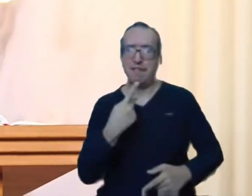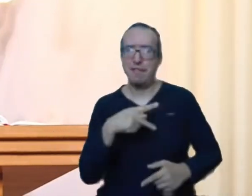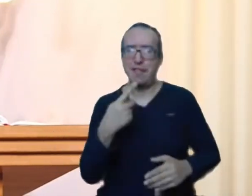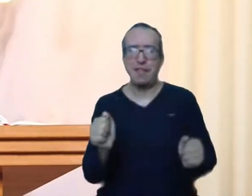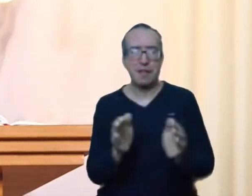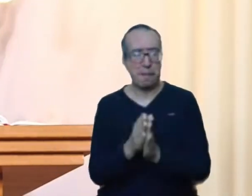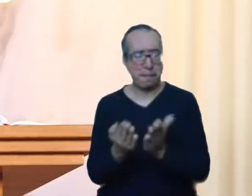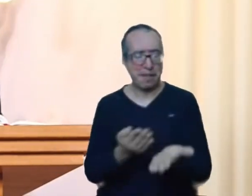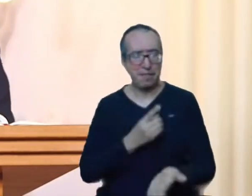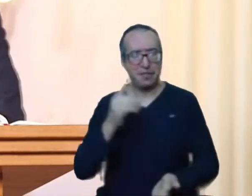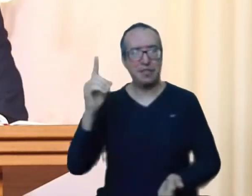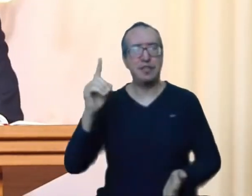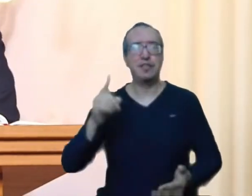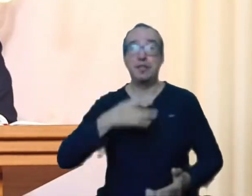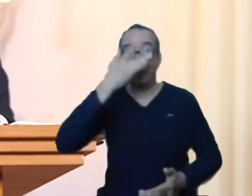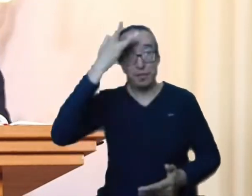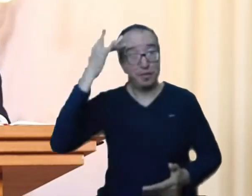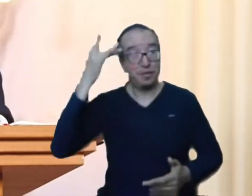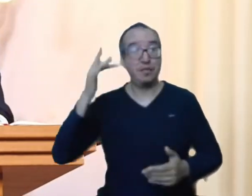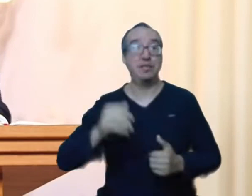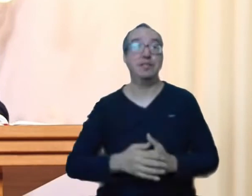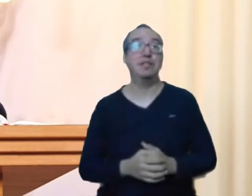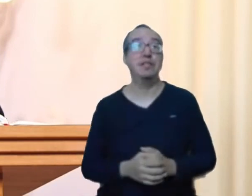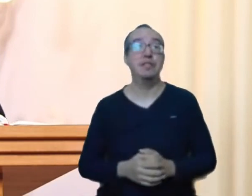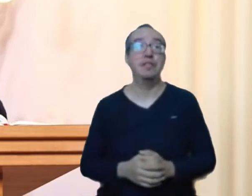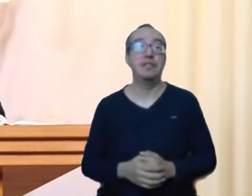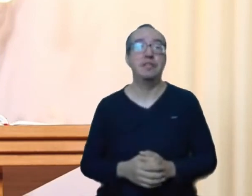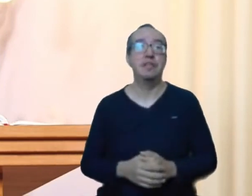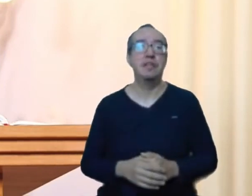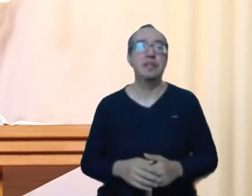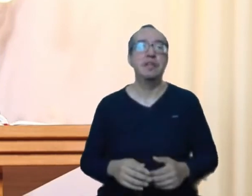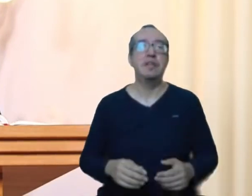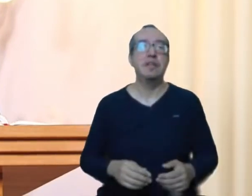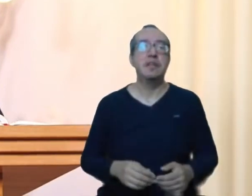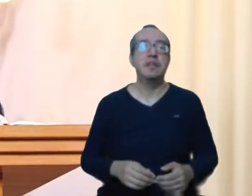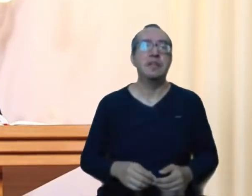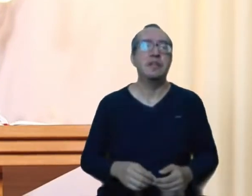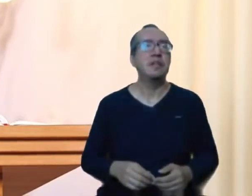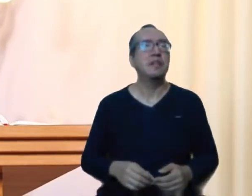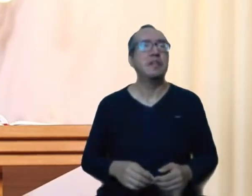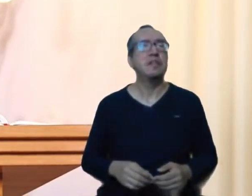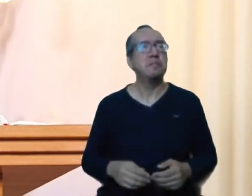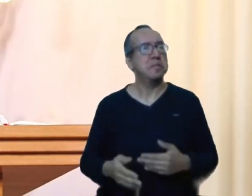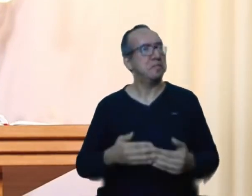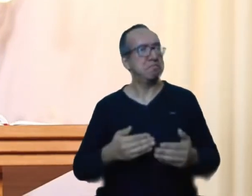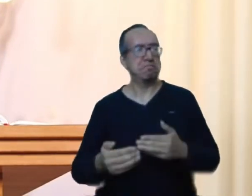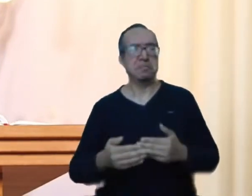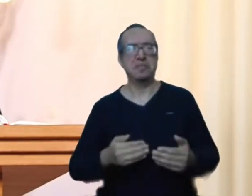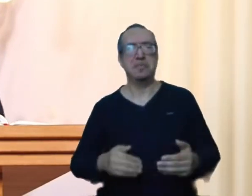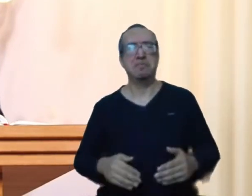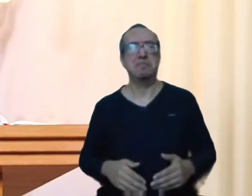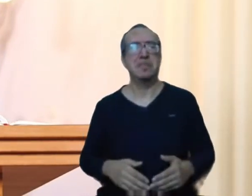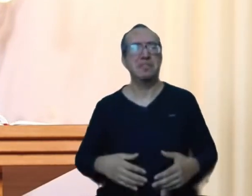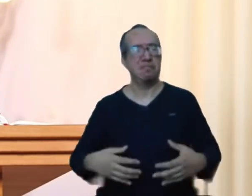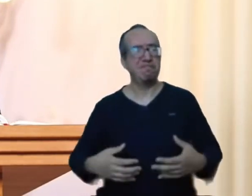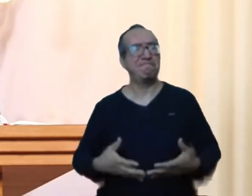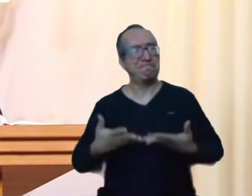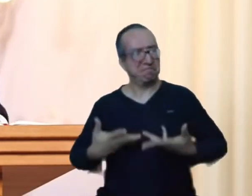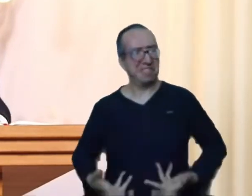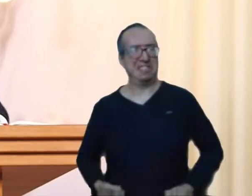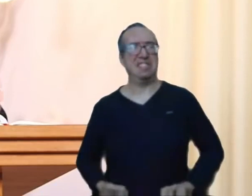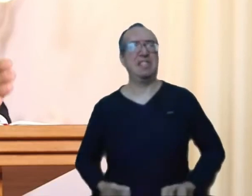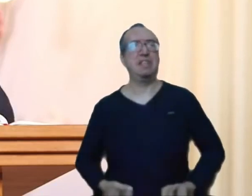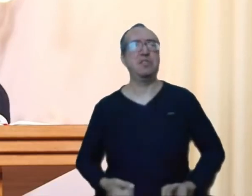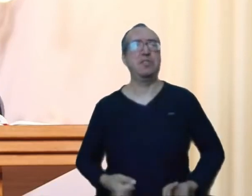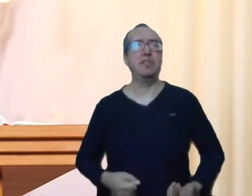Então, mesmo tendo que partir no dia seguinte, ao invés de fazer como muitos fazem hoje, encurtar o